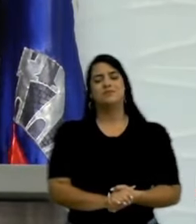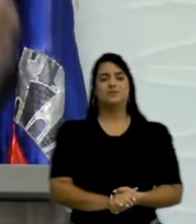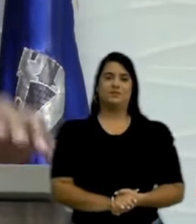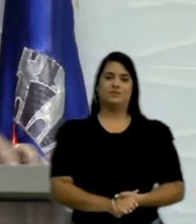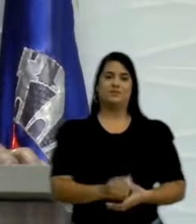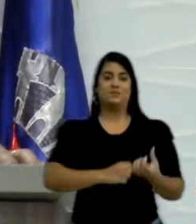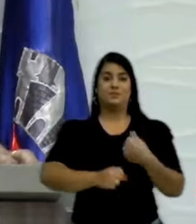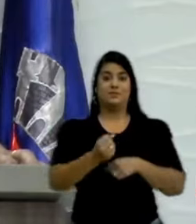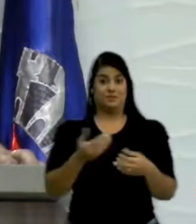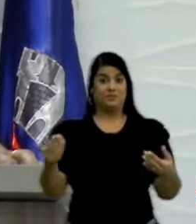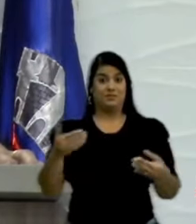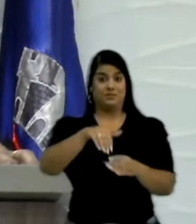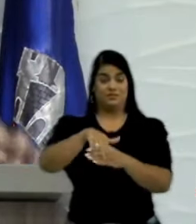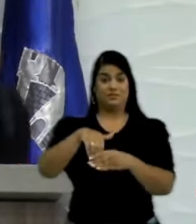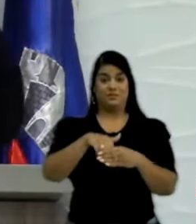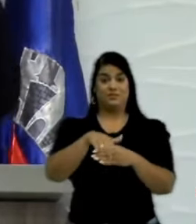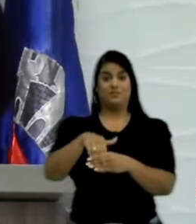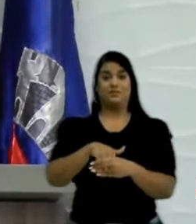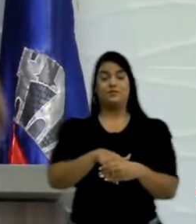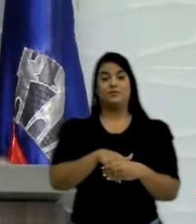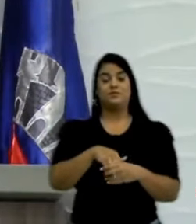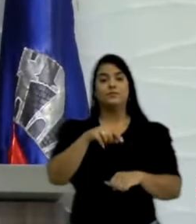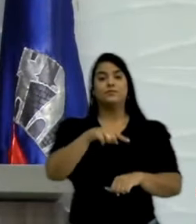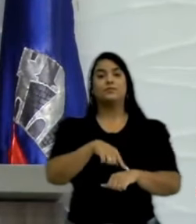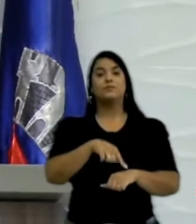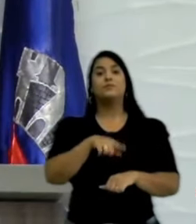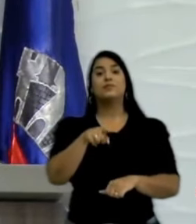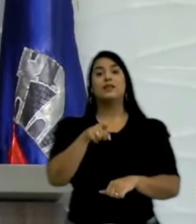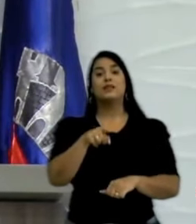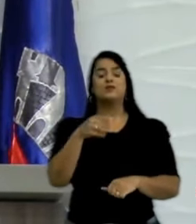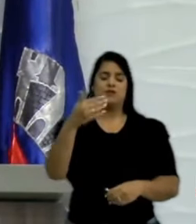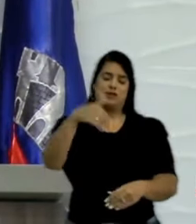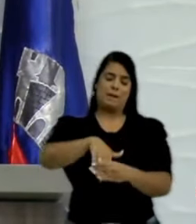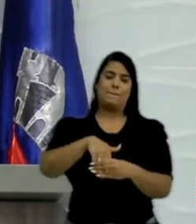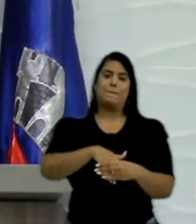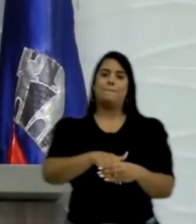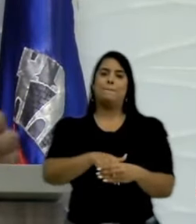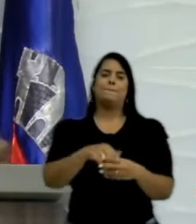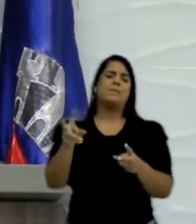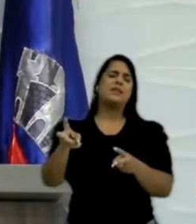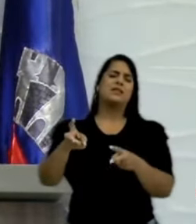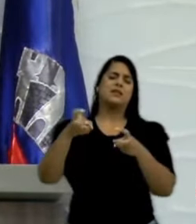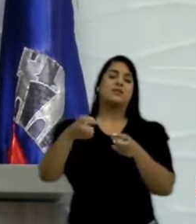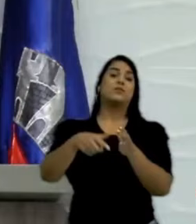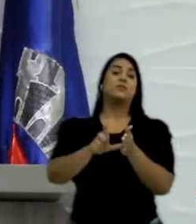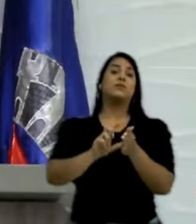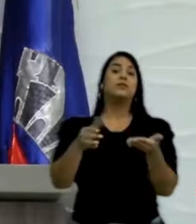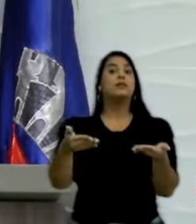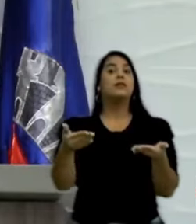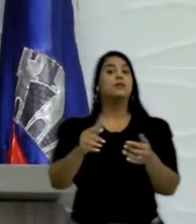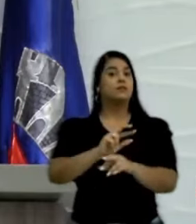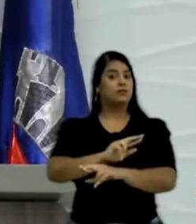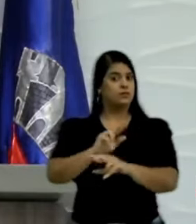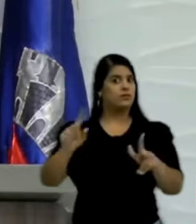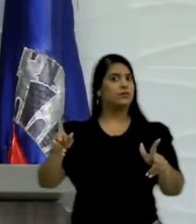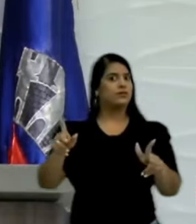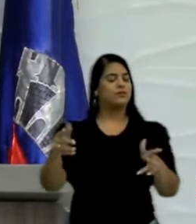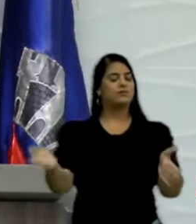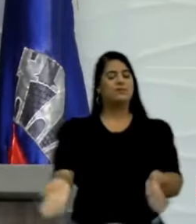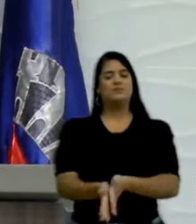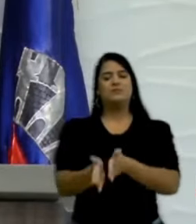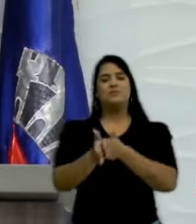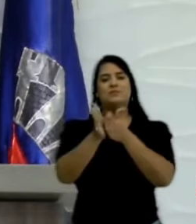Esse ano é ano de eleição. Na hora de você dar seu voto, veja o antes e o depois.